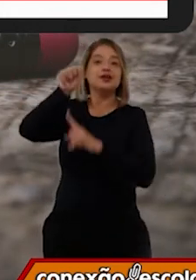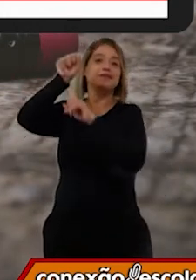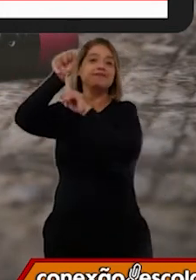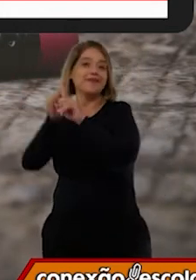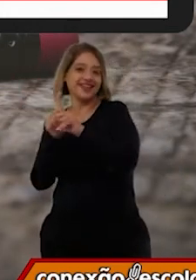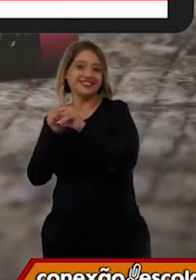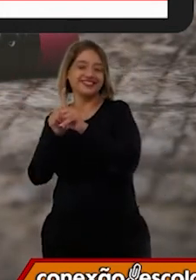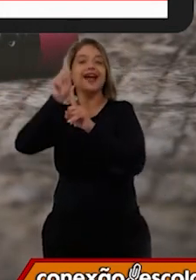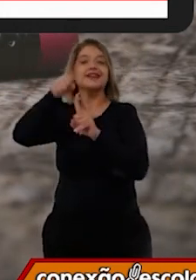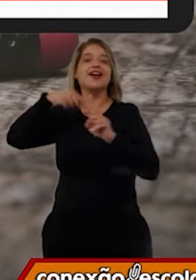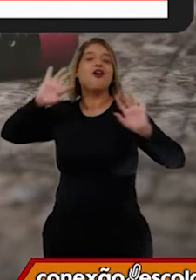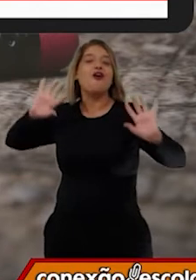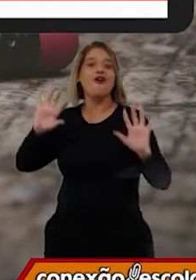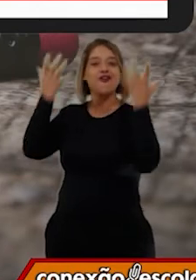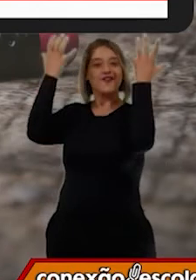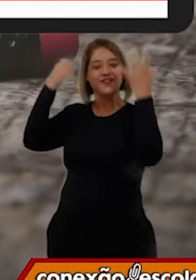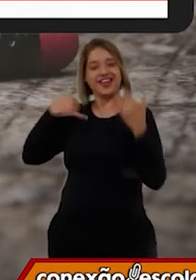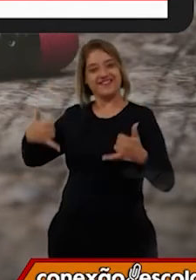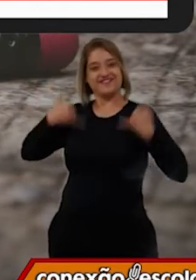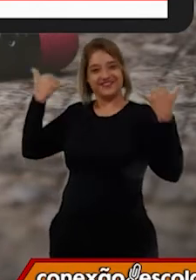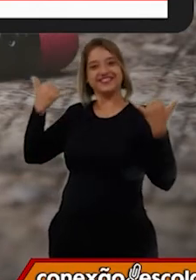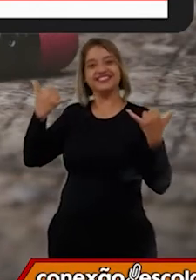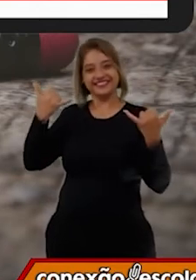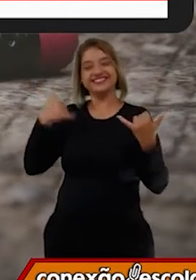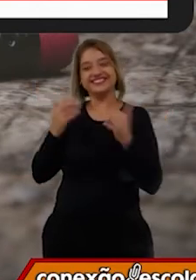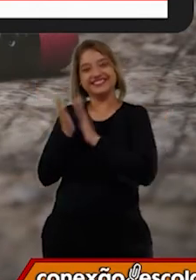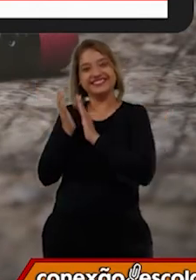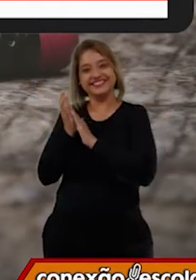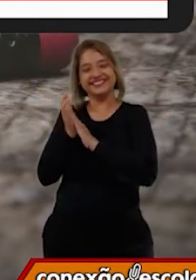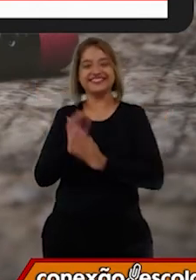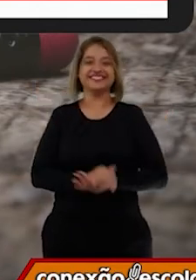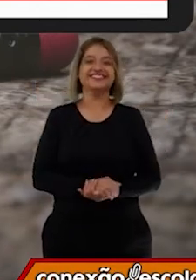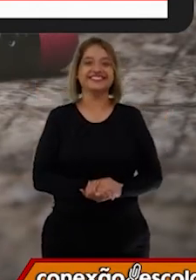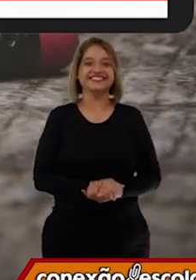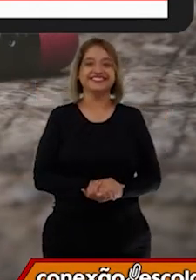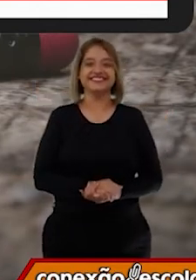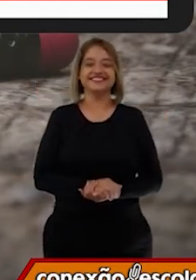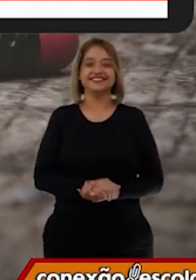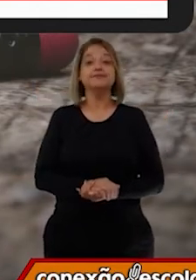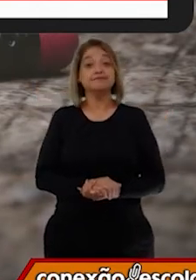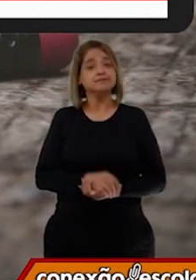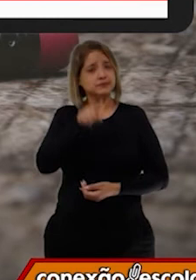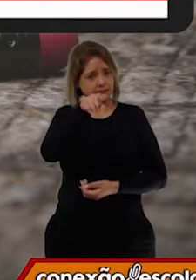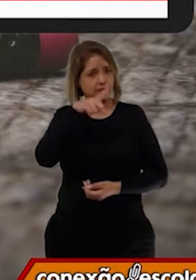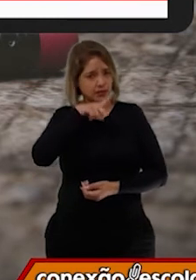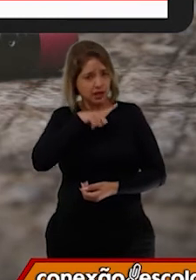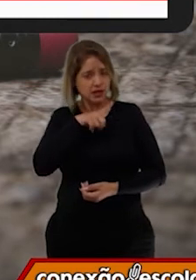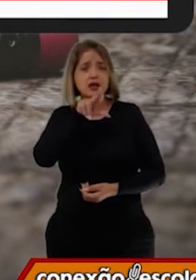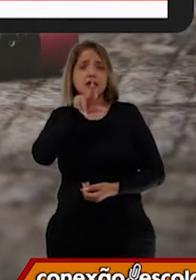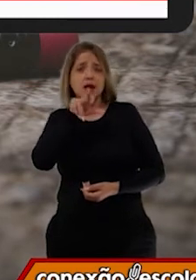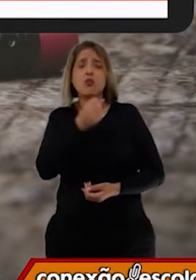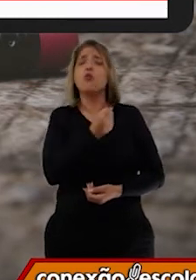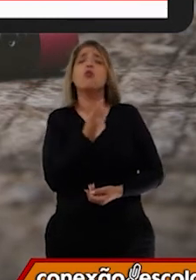para comemorar o seu ano, o seu aniversário. Você tem irmãos?